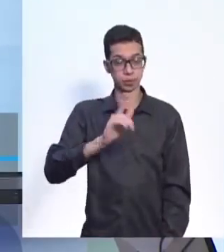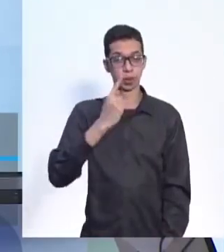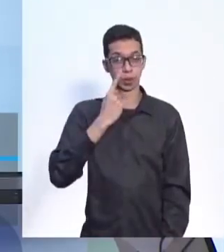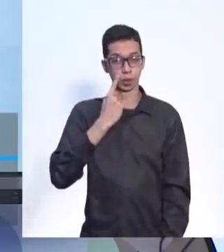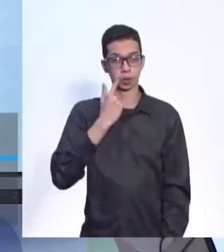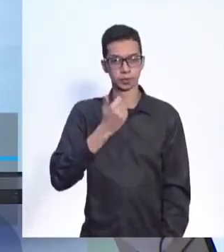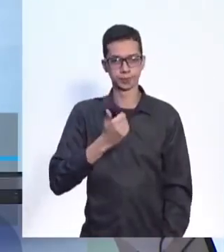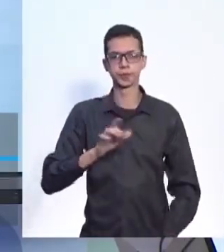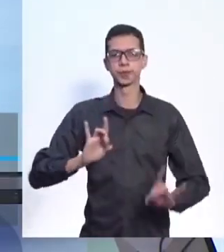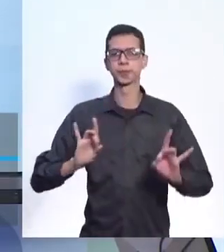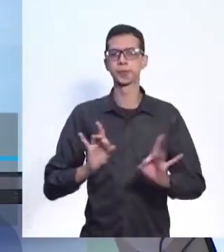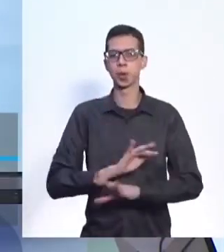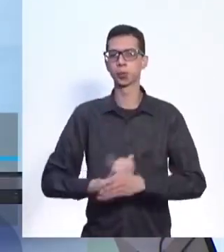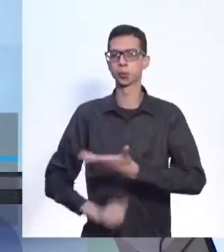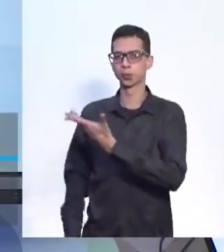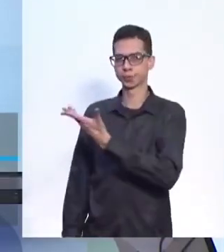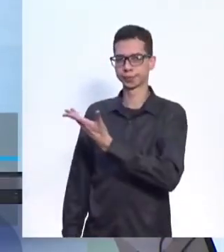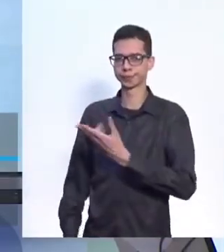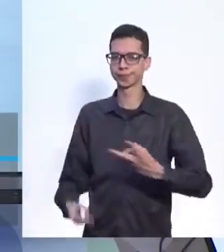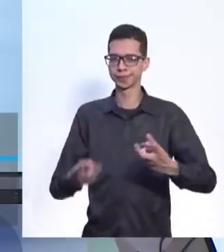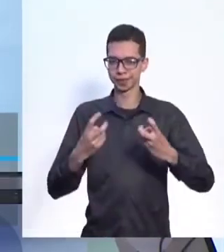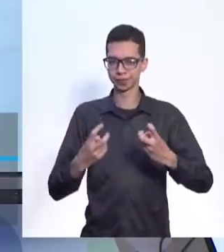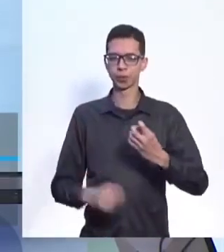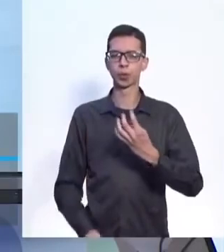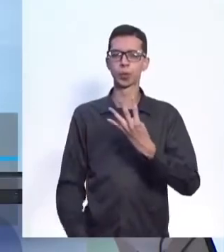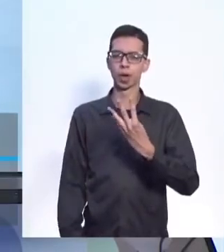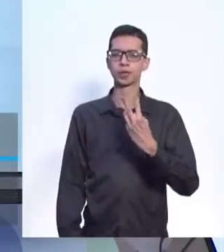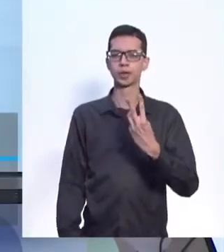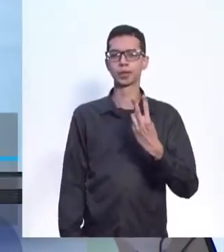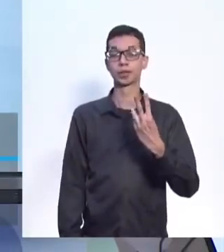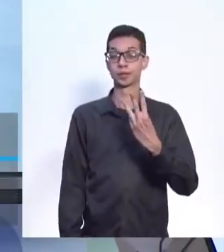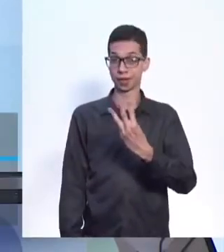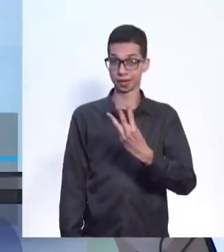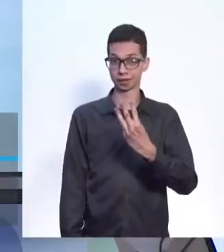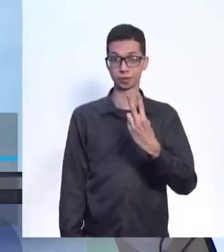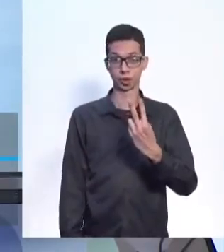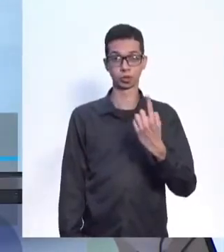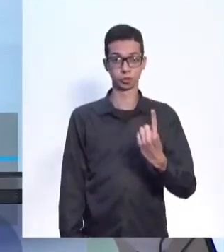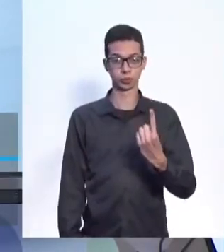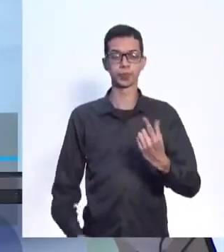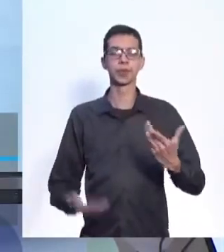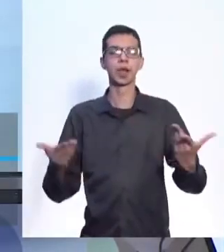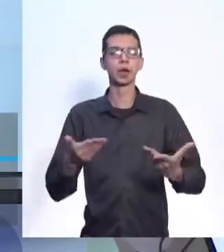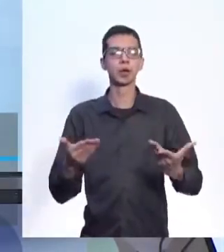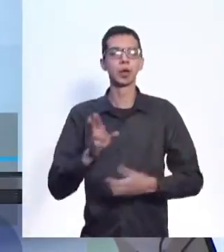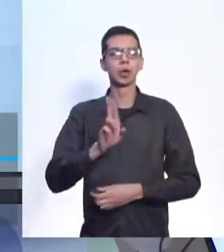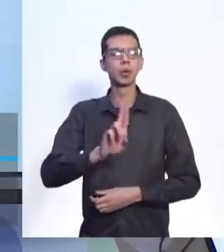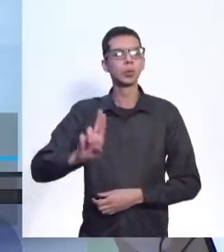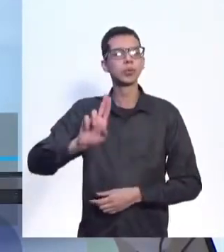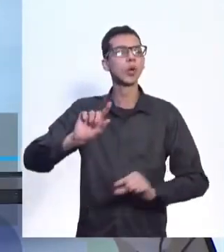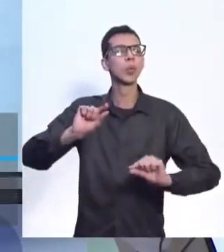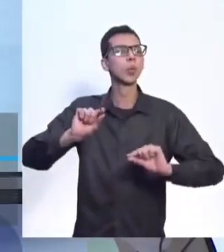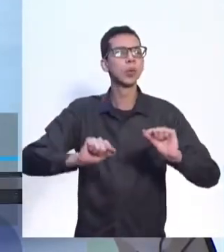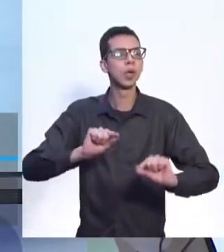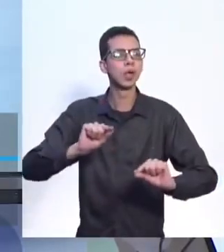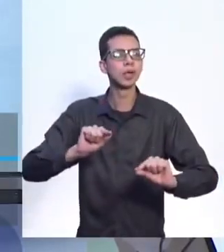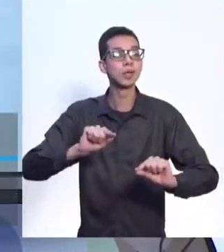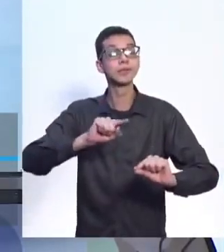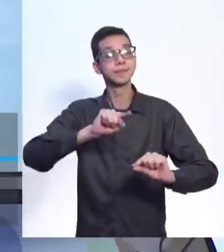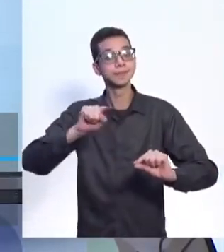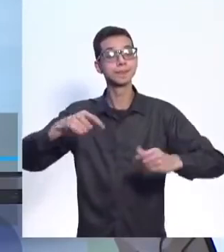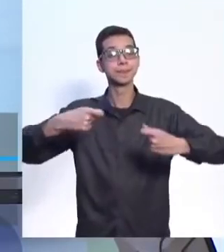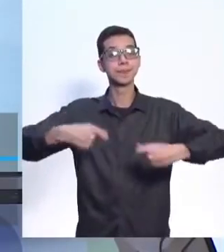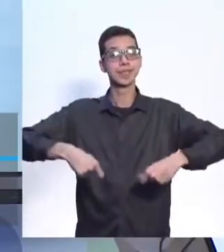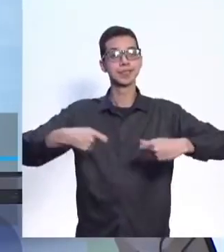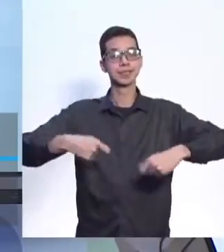em cada uma das posições. Agora, eu vou usar o raciocínio do princípio multiplicativo. Então, eu vou